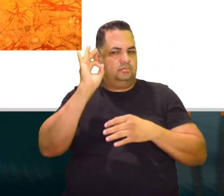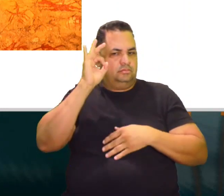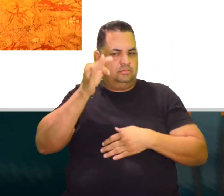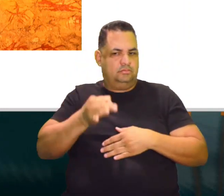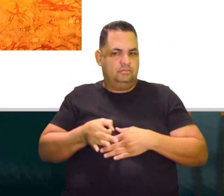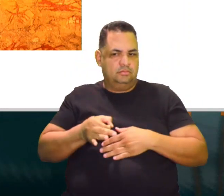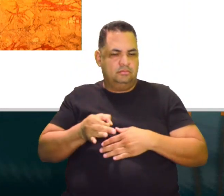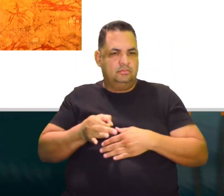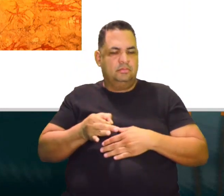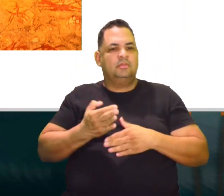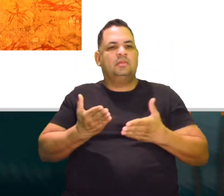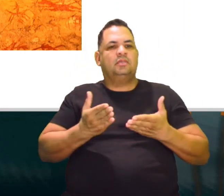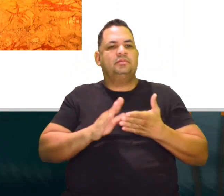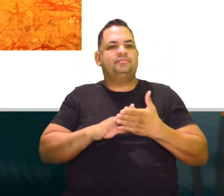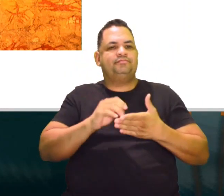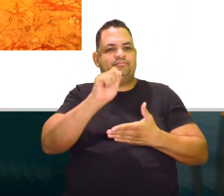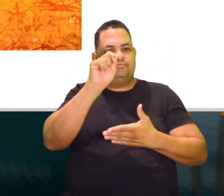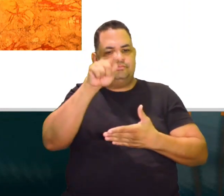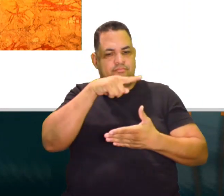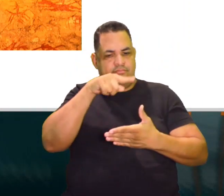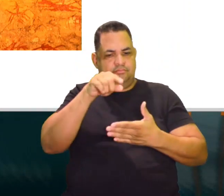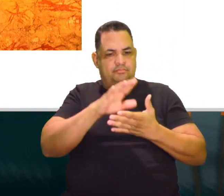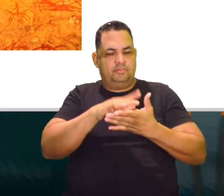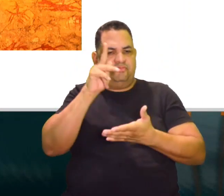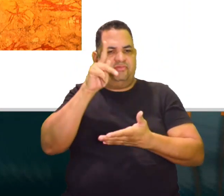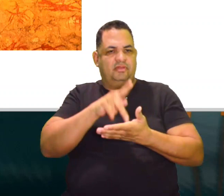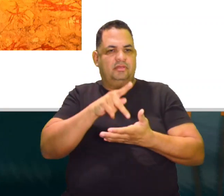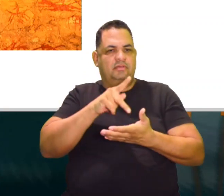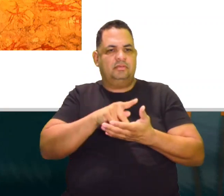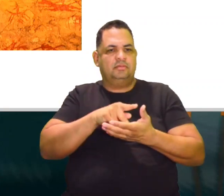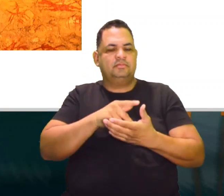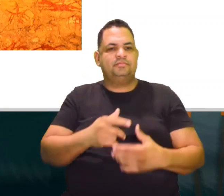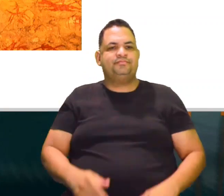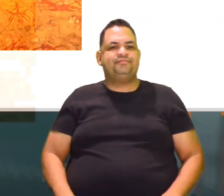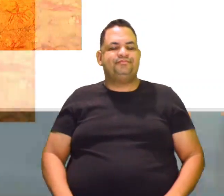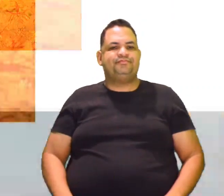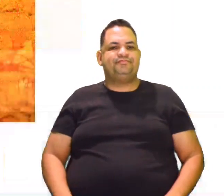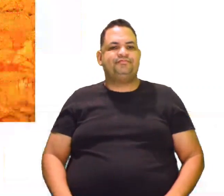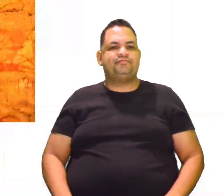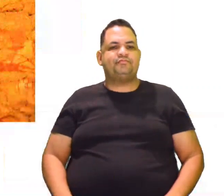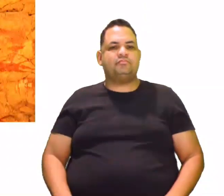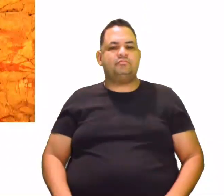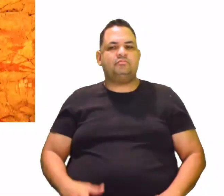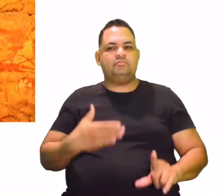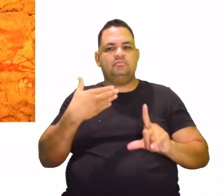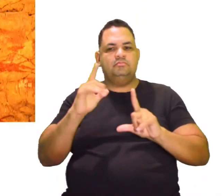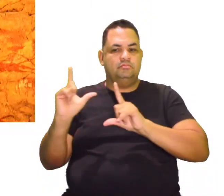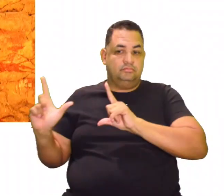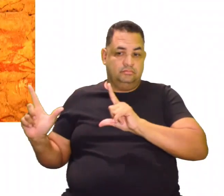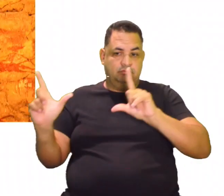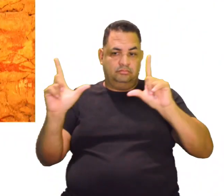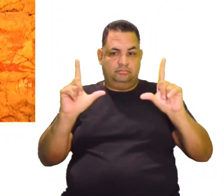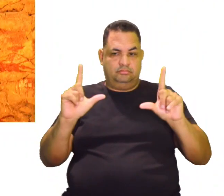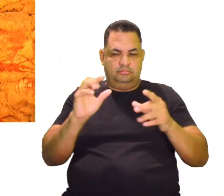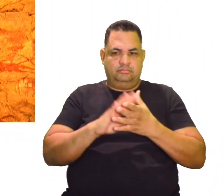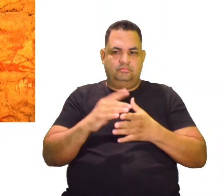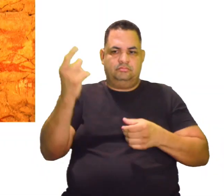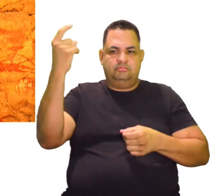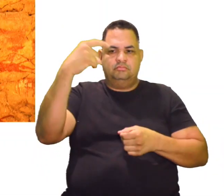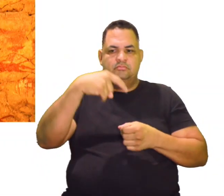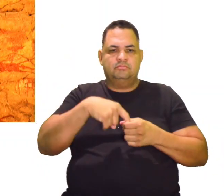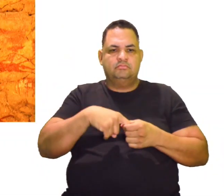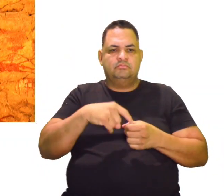acertou, né, colocou aí verdadeiro. Muito bem. Vamos para a tela, vamos voltar aqui. Então, letra